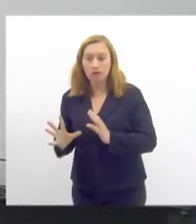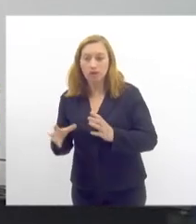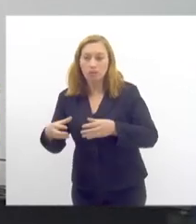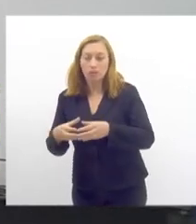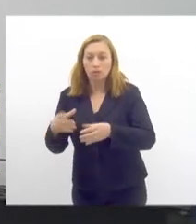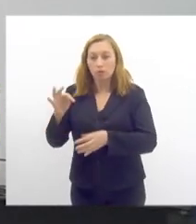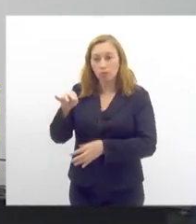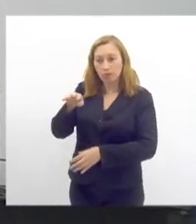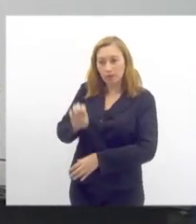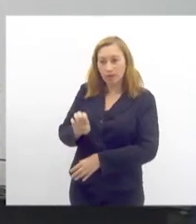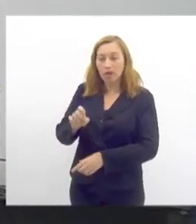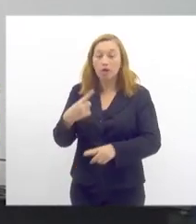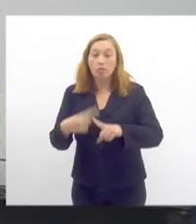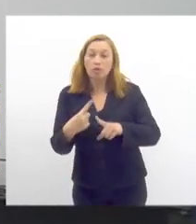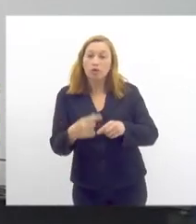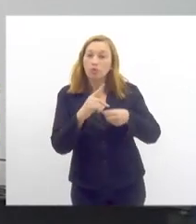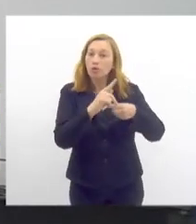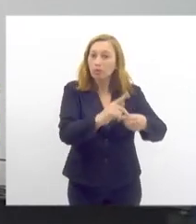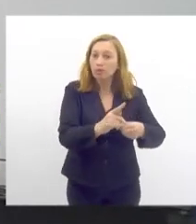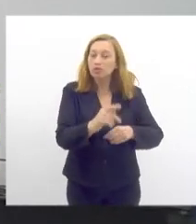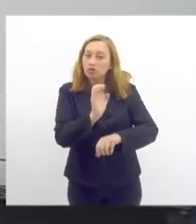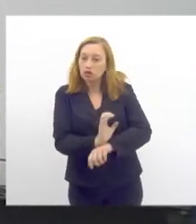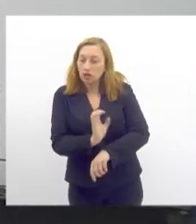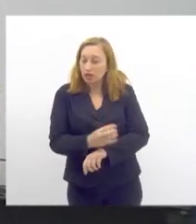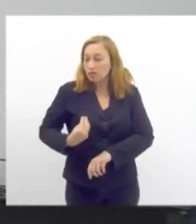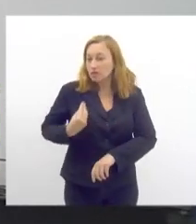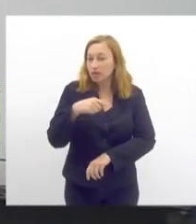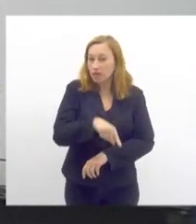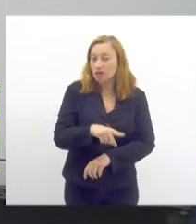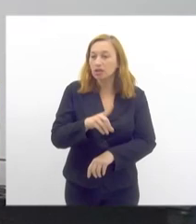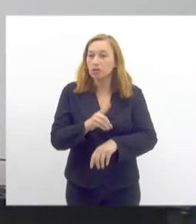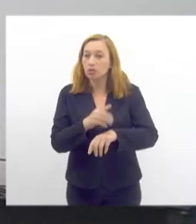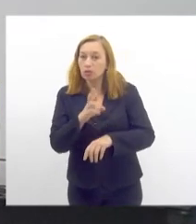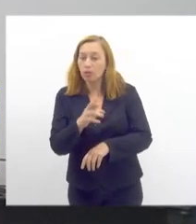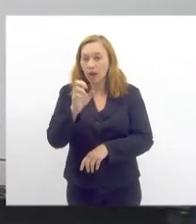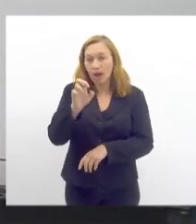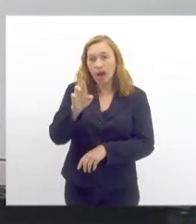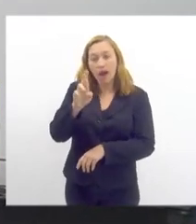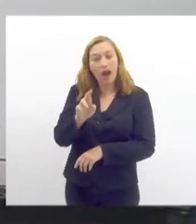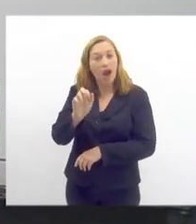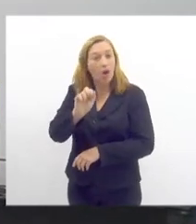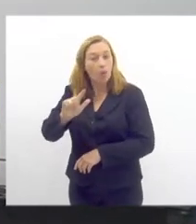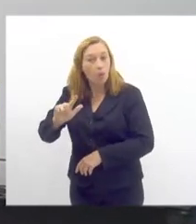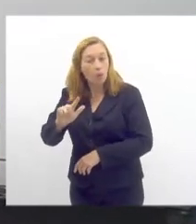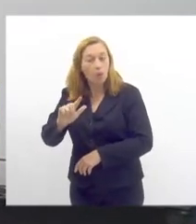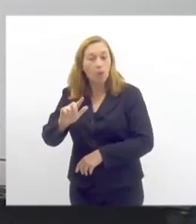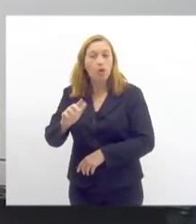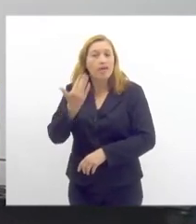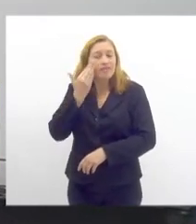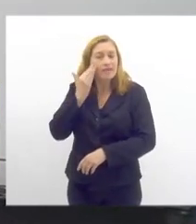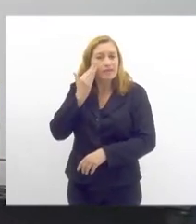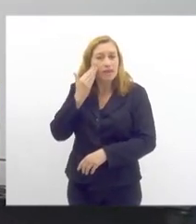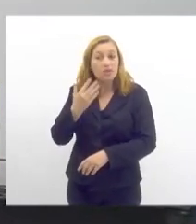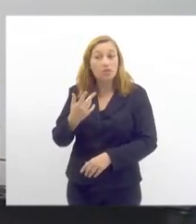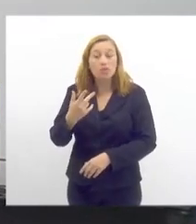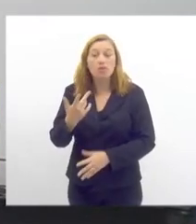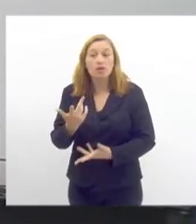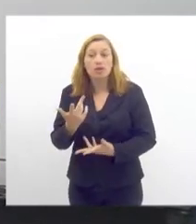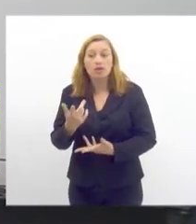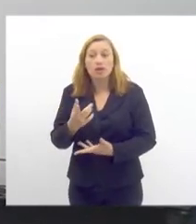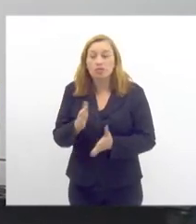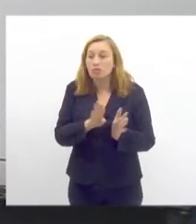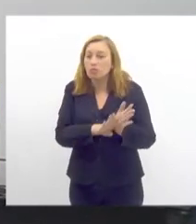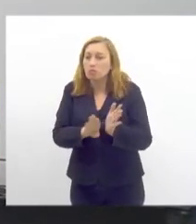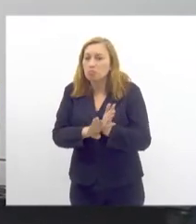procurador do Estado, que é diretor jurídico, está aqui presente, o Dr. Raul Teixeira, entendeu que não se trataria, no entendimento dele, de uma despesa nova